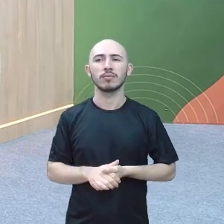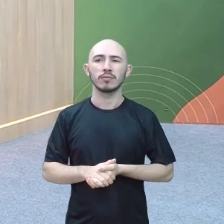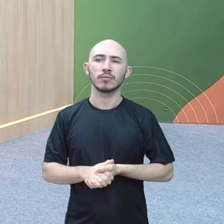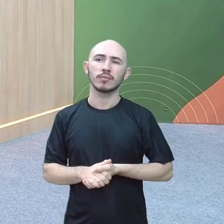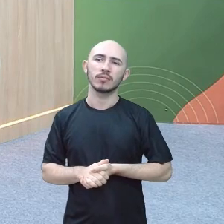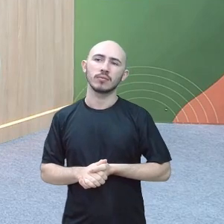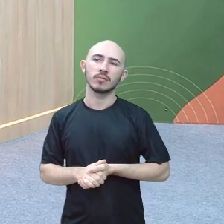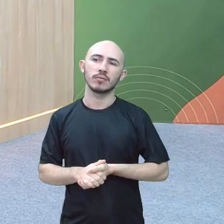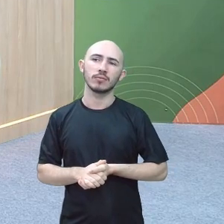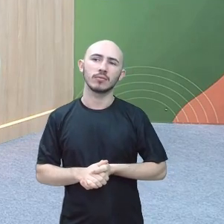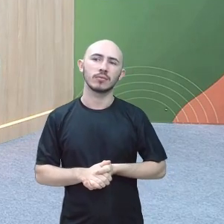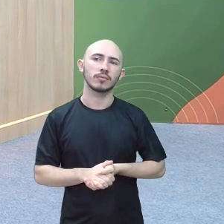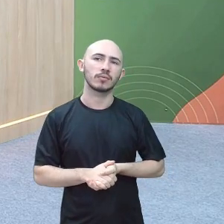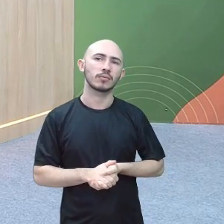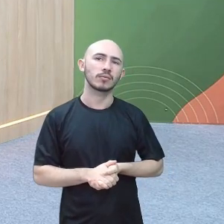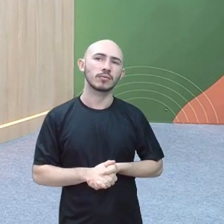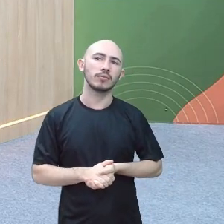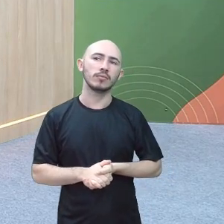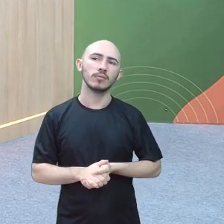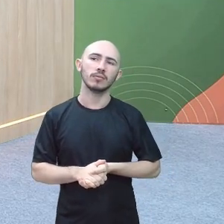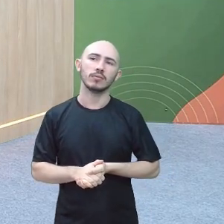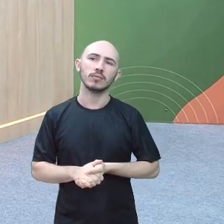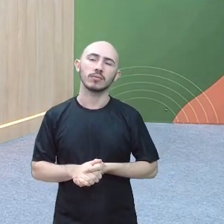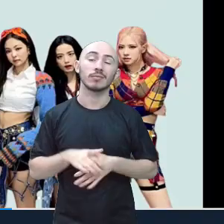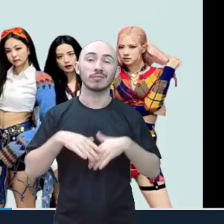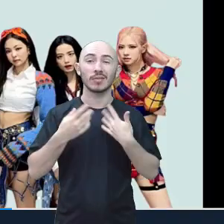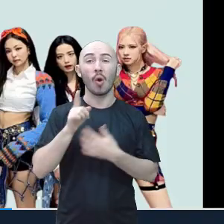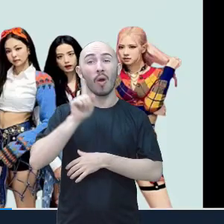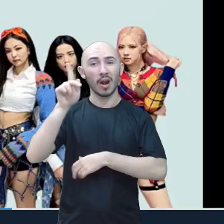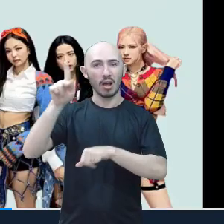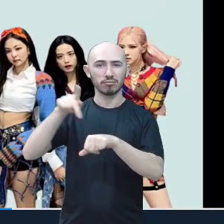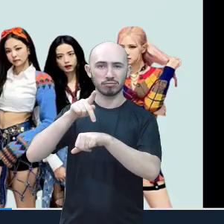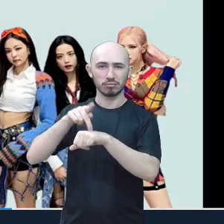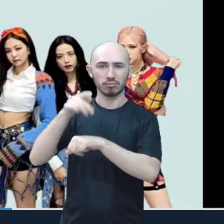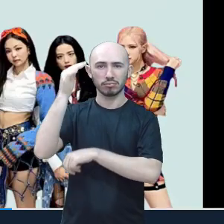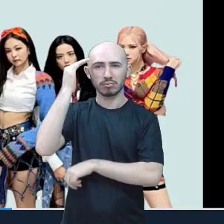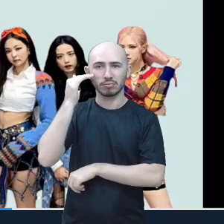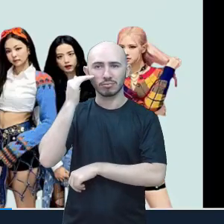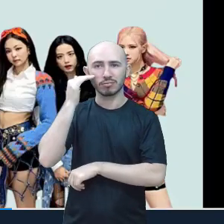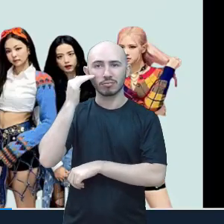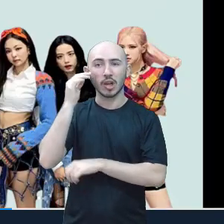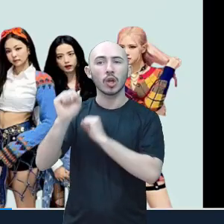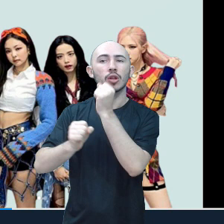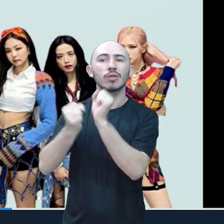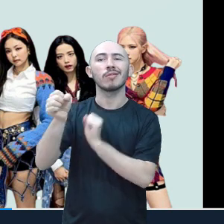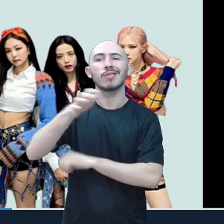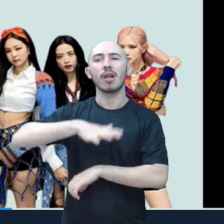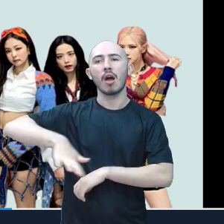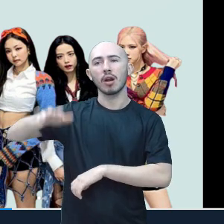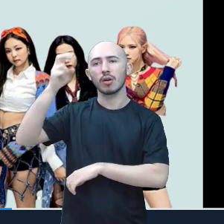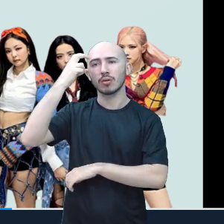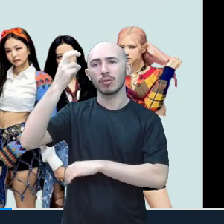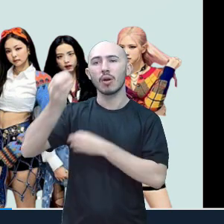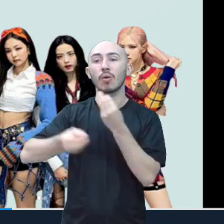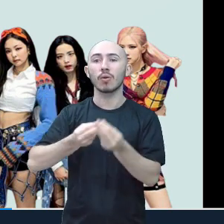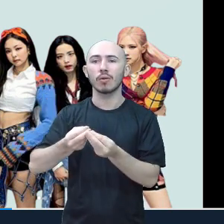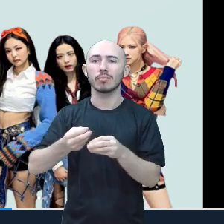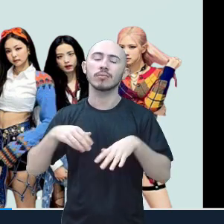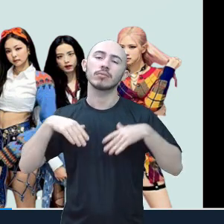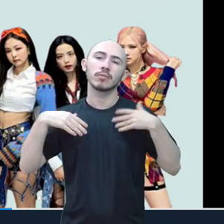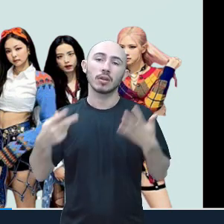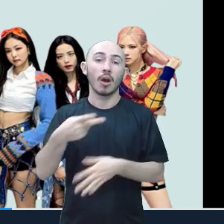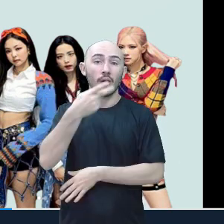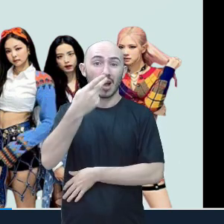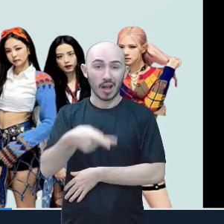E aí, a indústria lá, ela é feita de outras formas. Aqui,